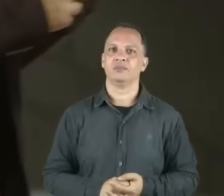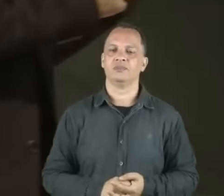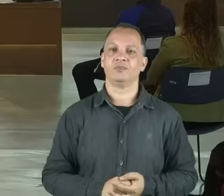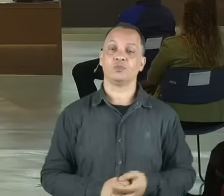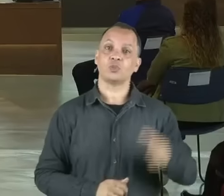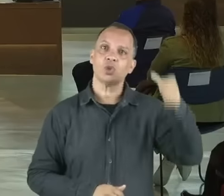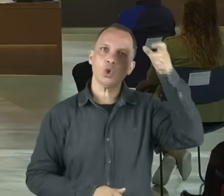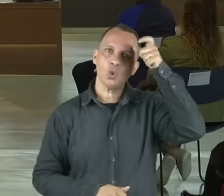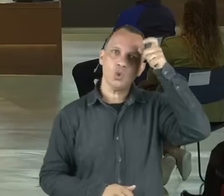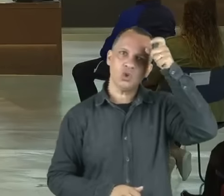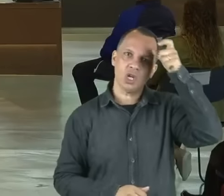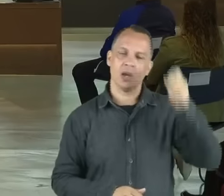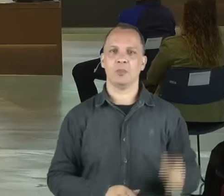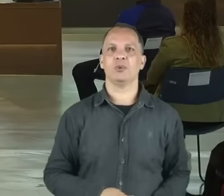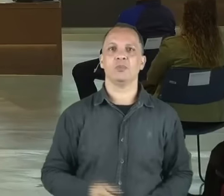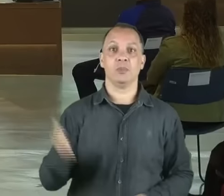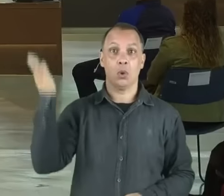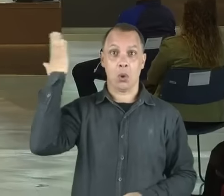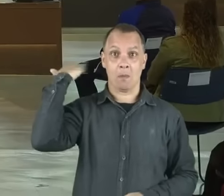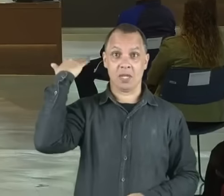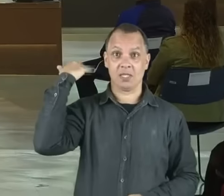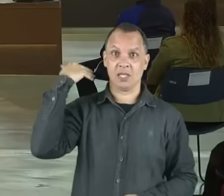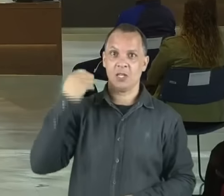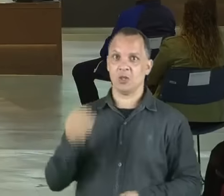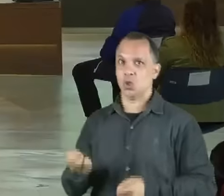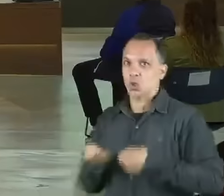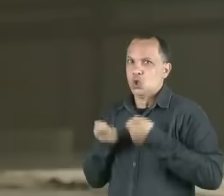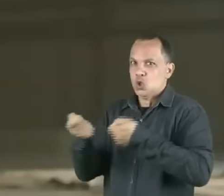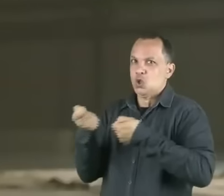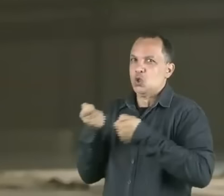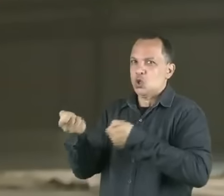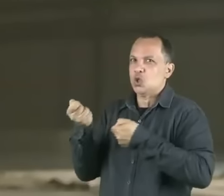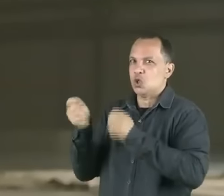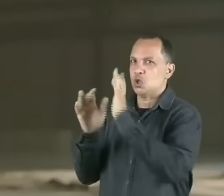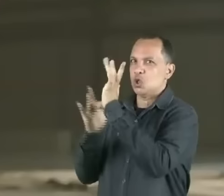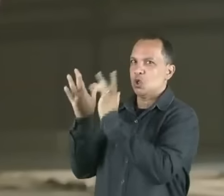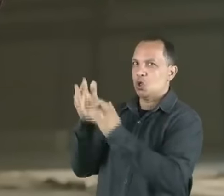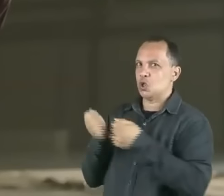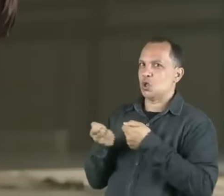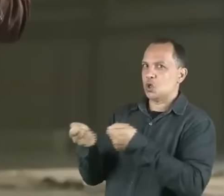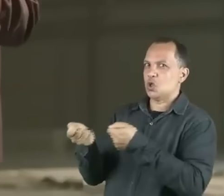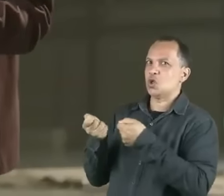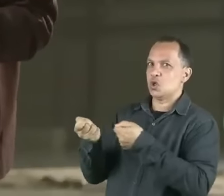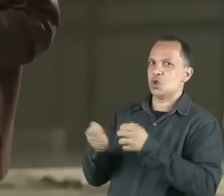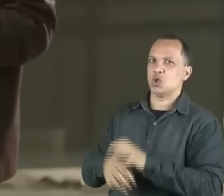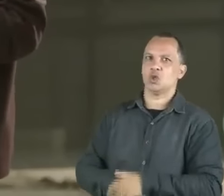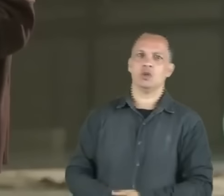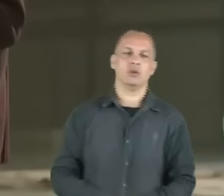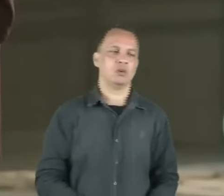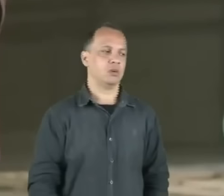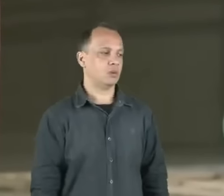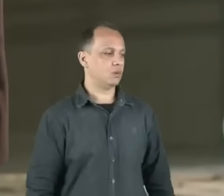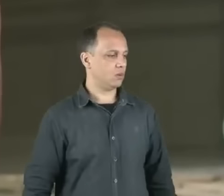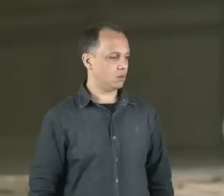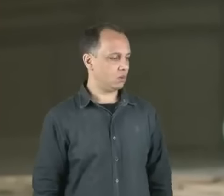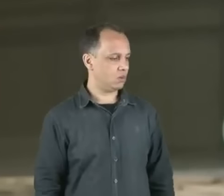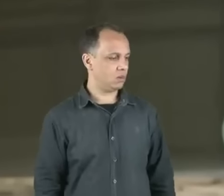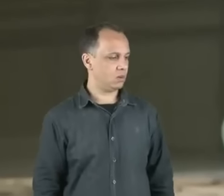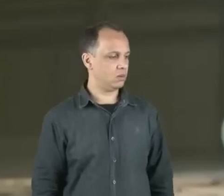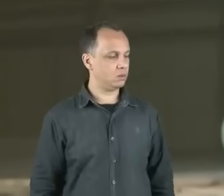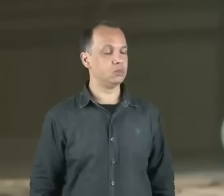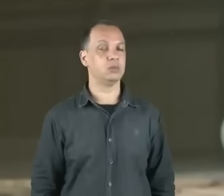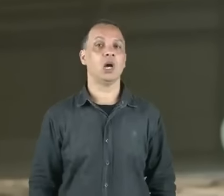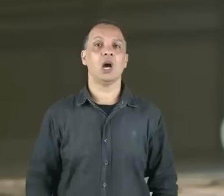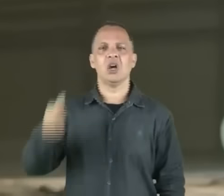se o diabo tem tá se Jesus e fosse rechaçado fecha assado veja assado aí o Diabo diz assim ela caráter firme o cara tá